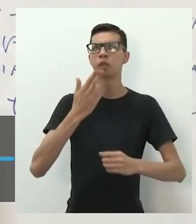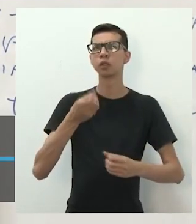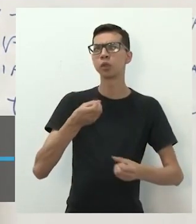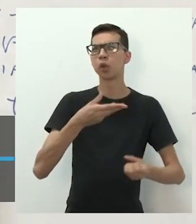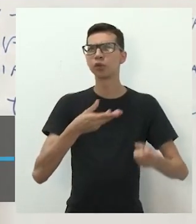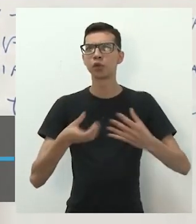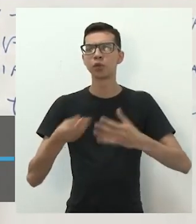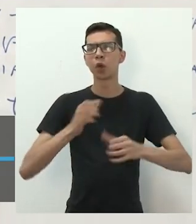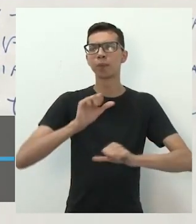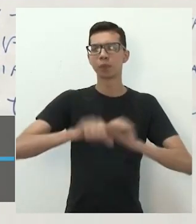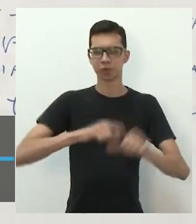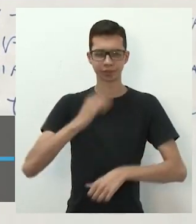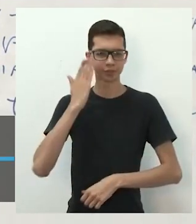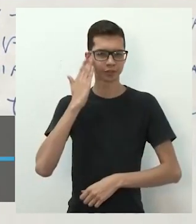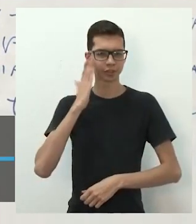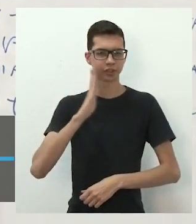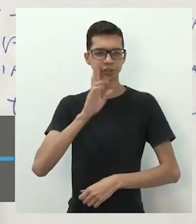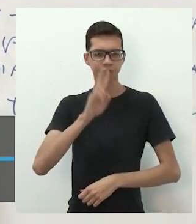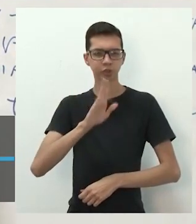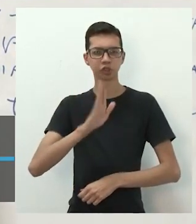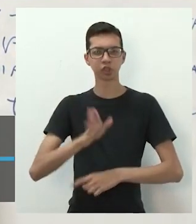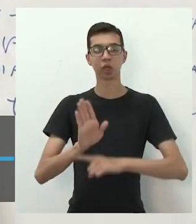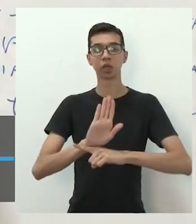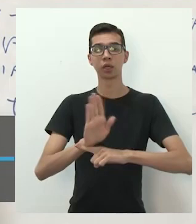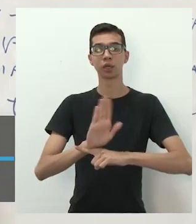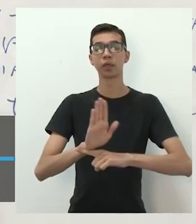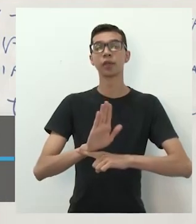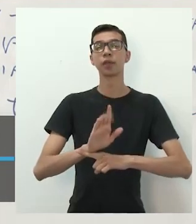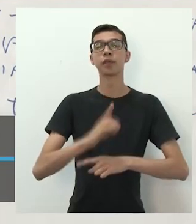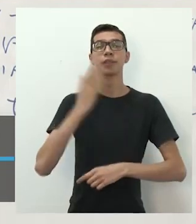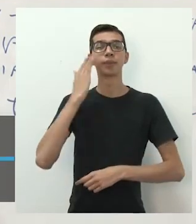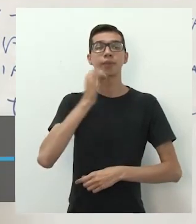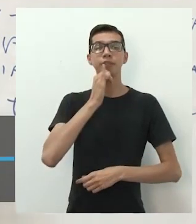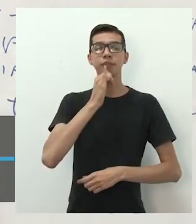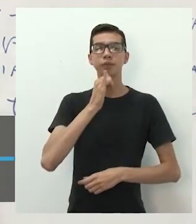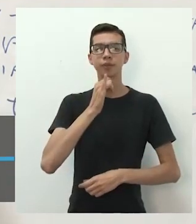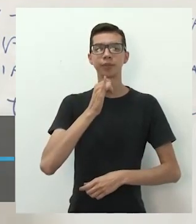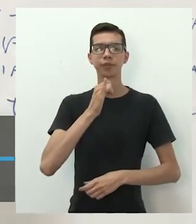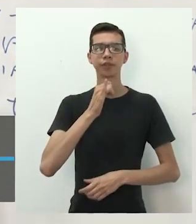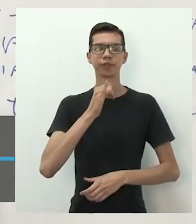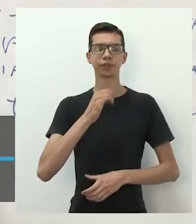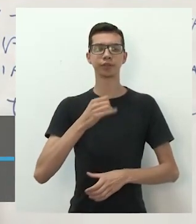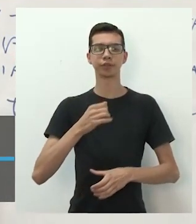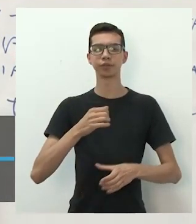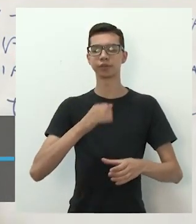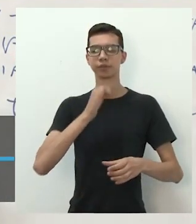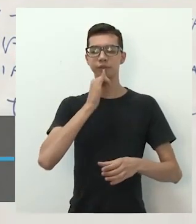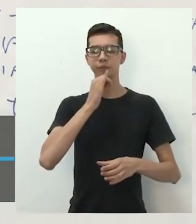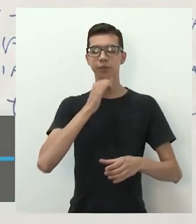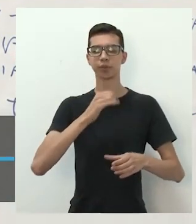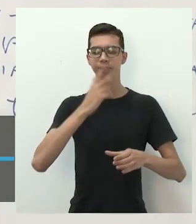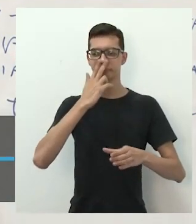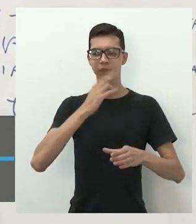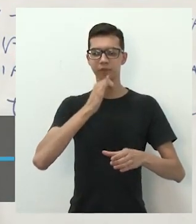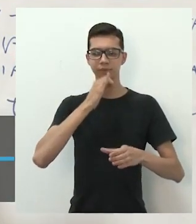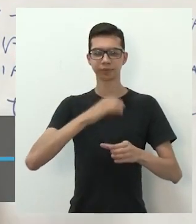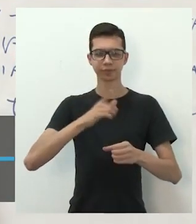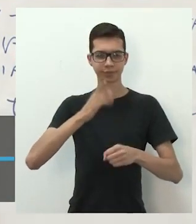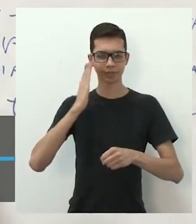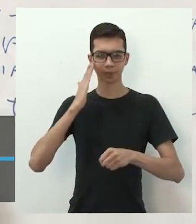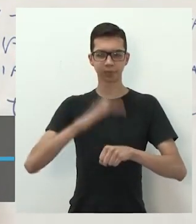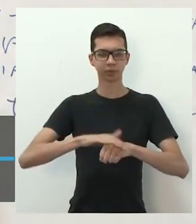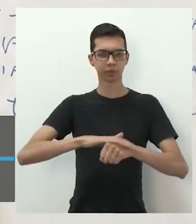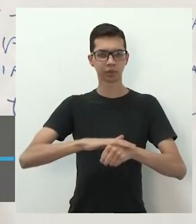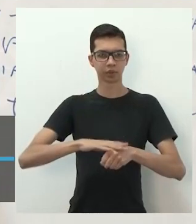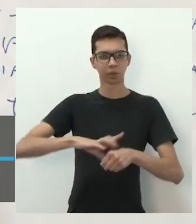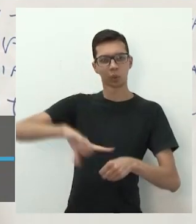filme antigo, quando aparece, por exemplo, o gênio da lâmpada. Né? A pessoa esfrega a lâmpada e o gênio aparece, do nada. Claro que para que se